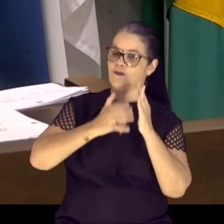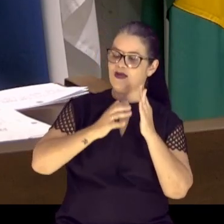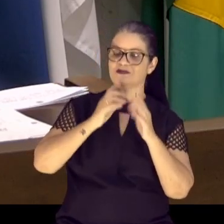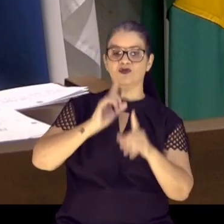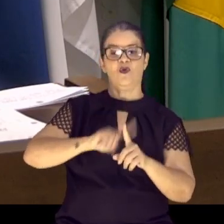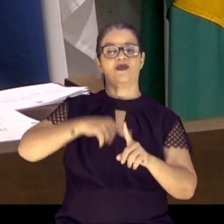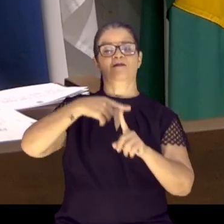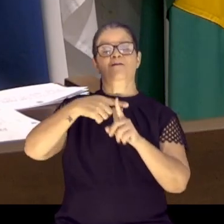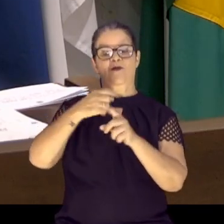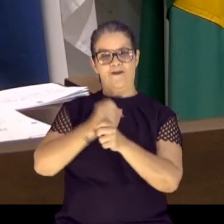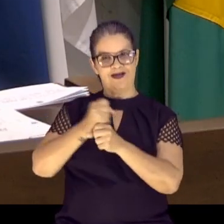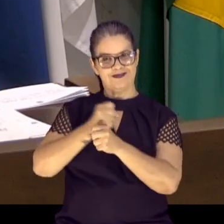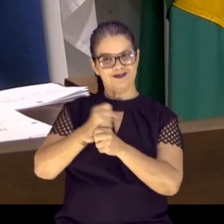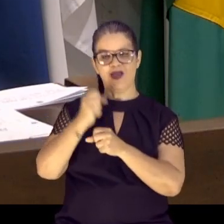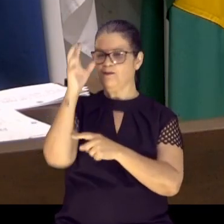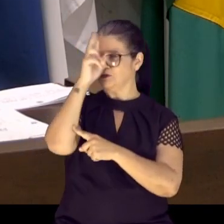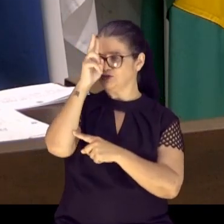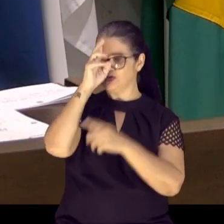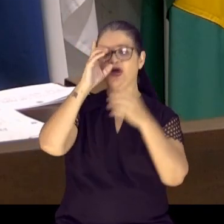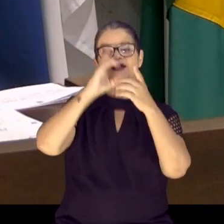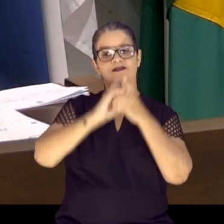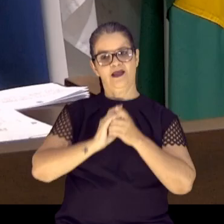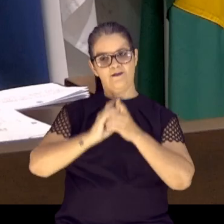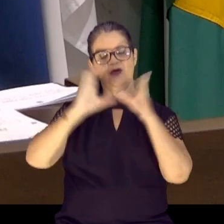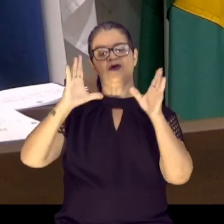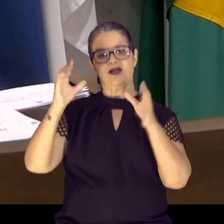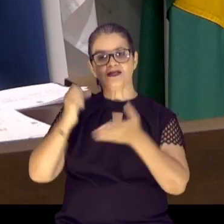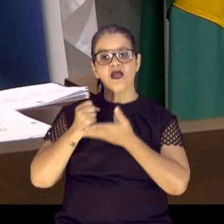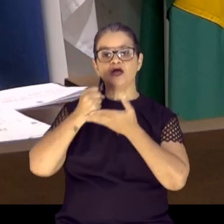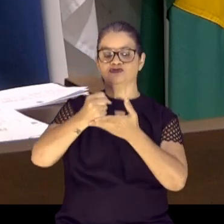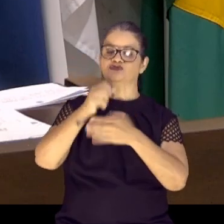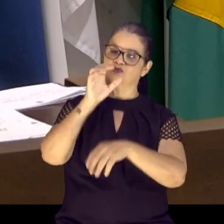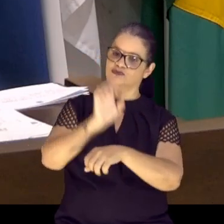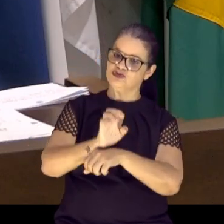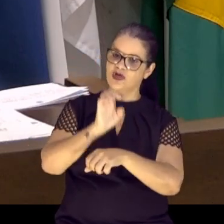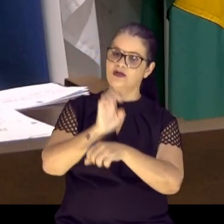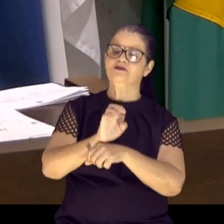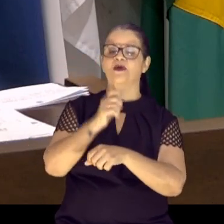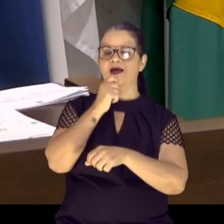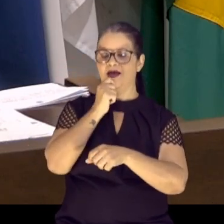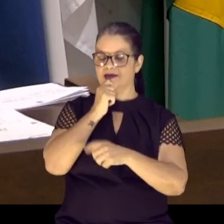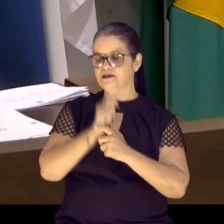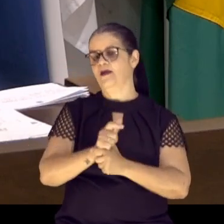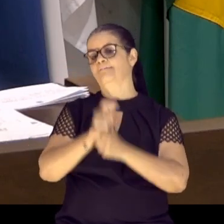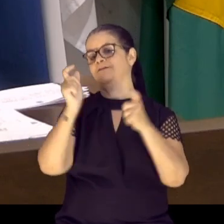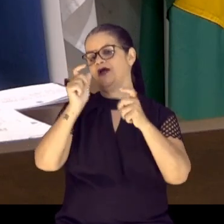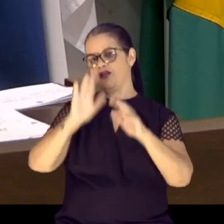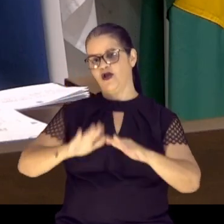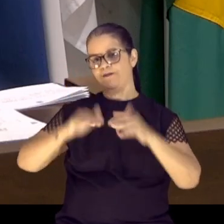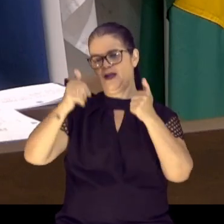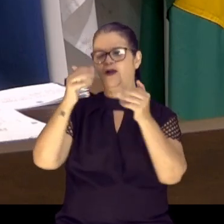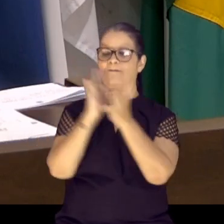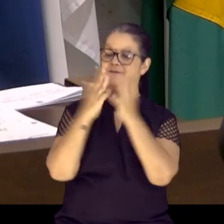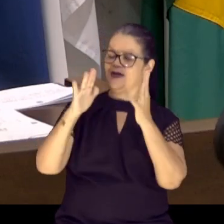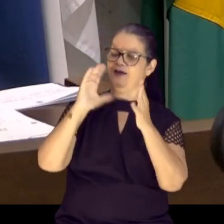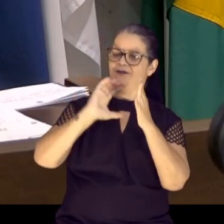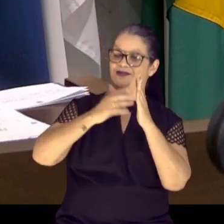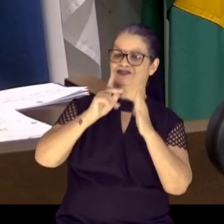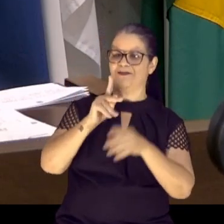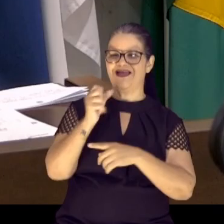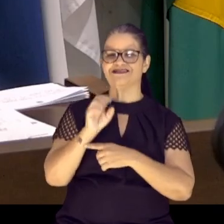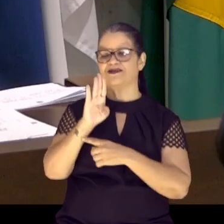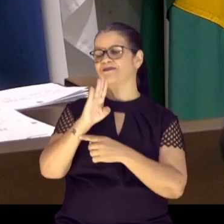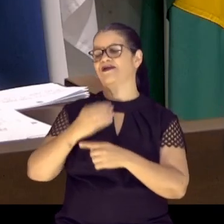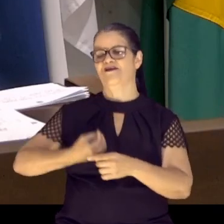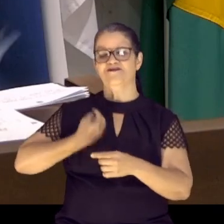mais tempo em nossa história democrática, ajudou o nosso Estado a ser ainda maior e melhor. Parabéns ao PSB, vida